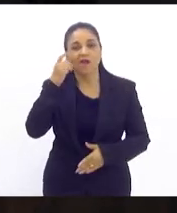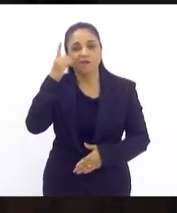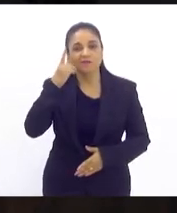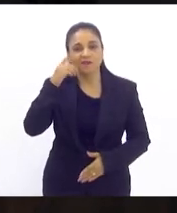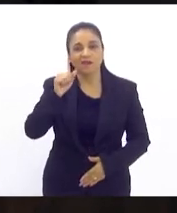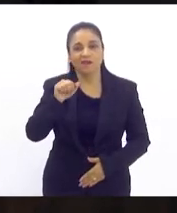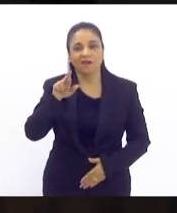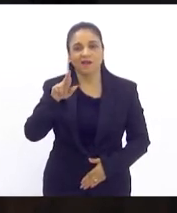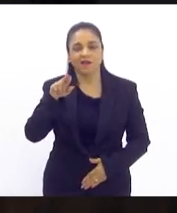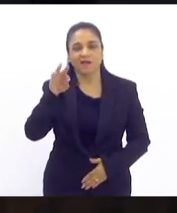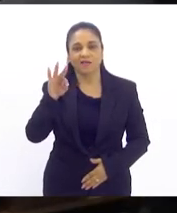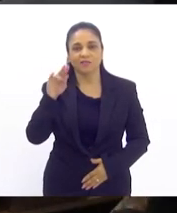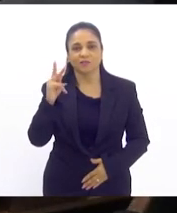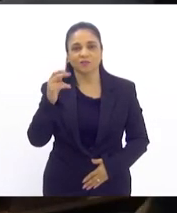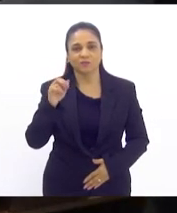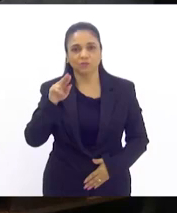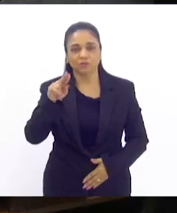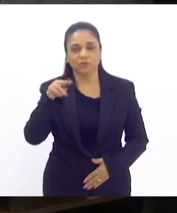Monteiro